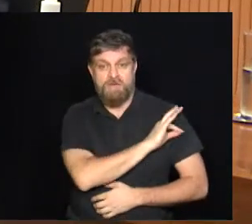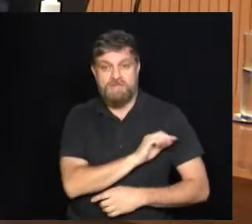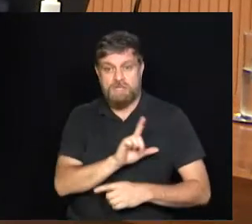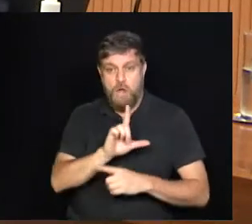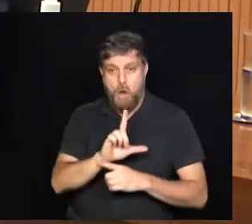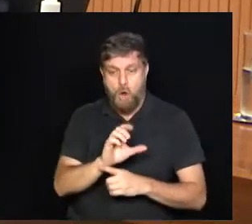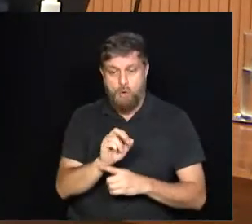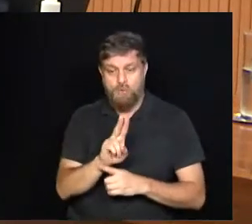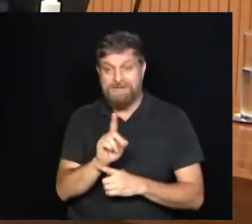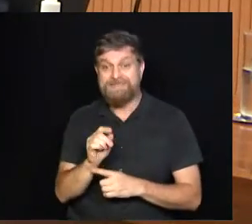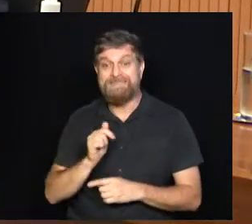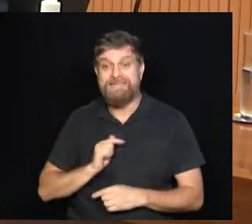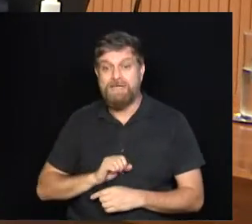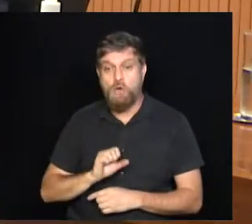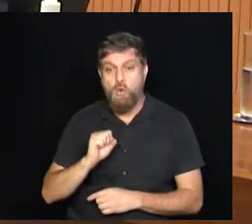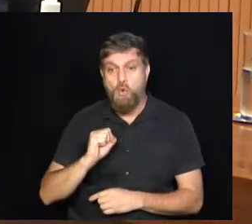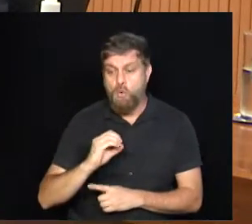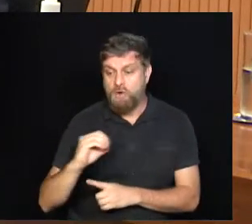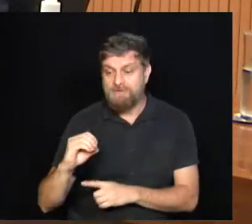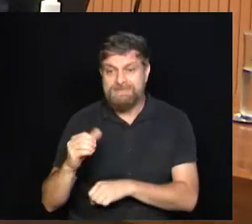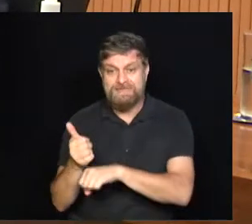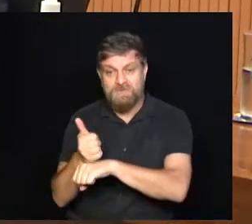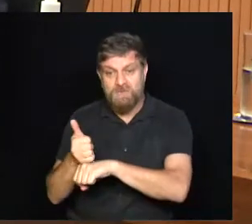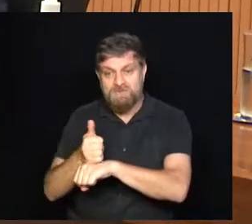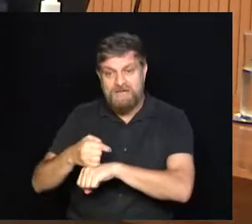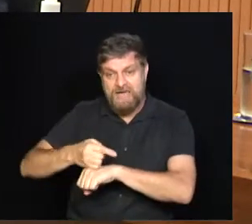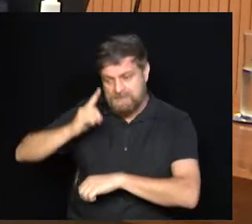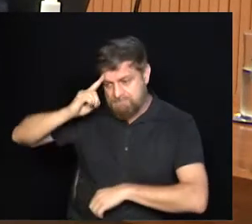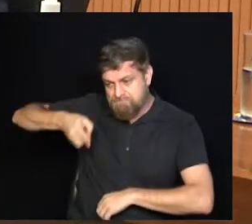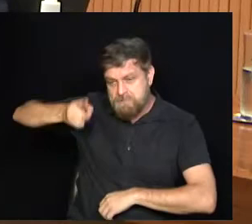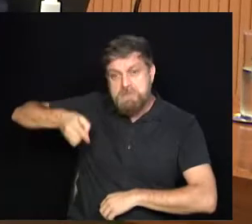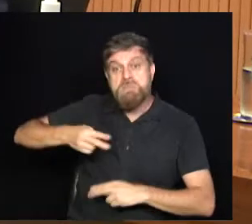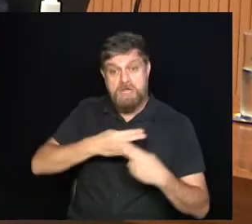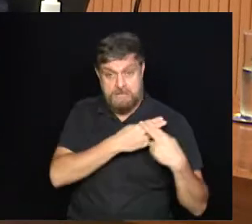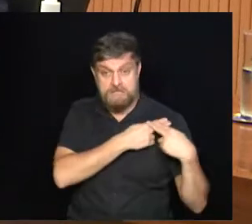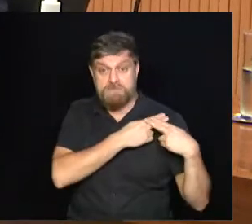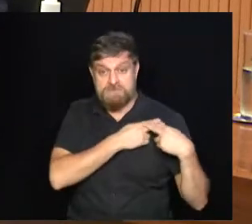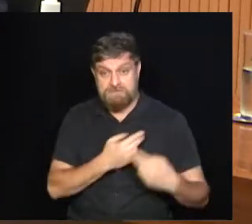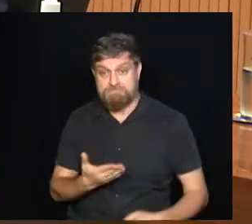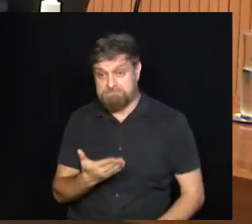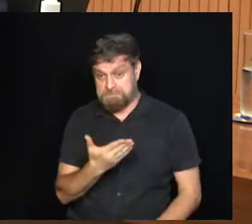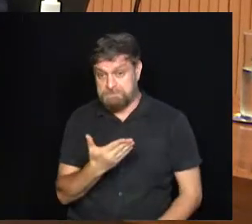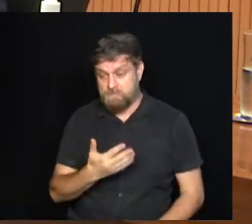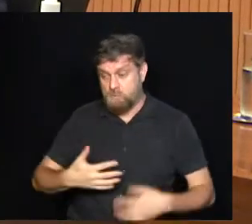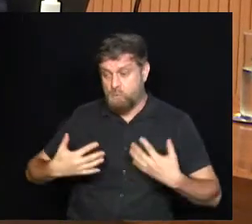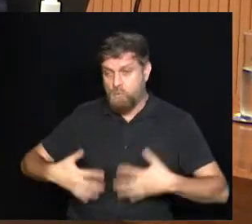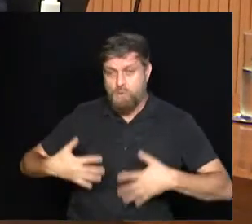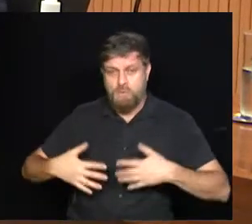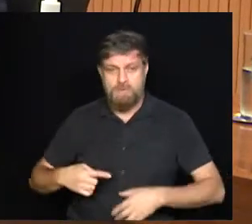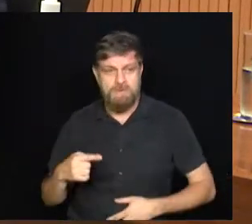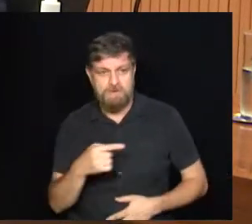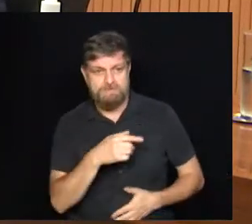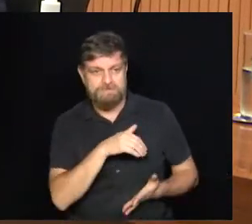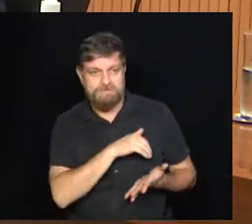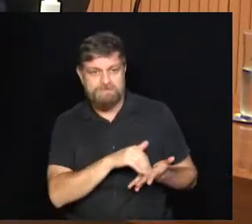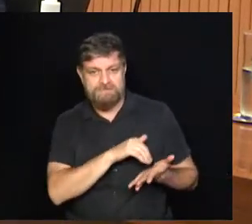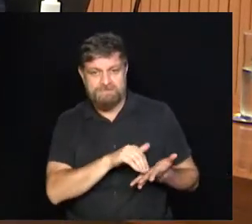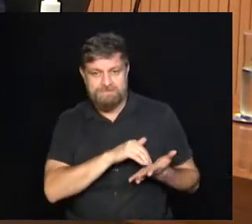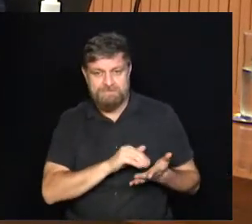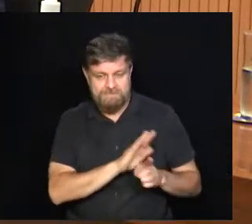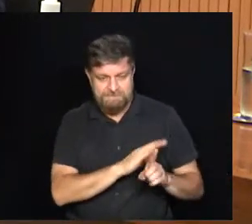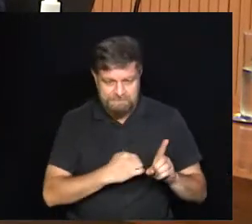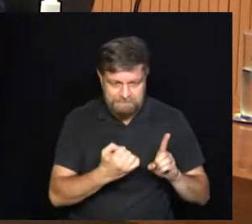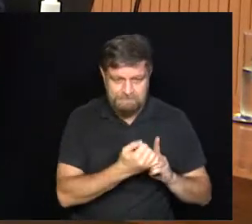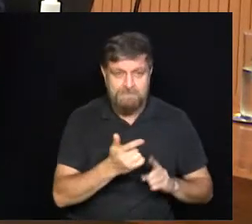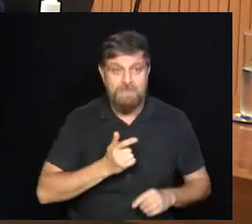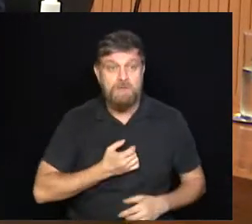dela, mais de 800 profissionais, né, na área da segurança. E a nossa Secretária também tem